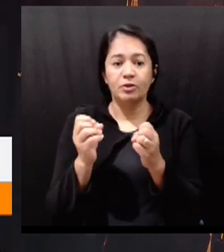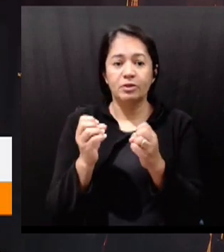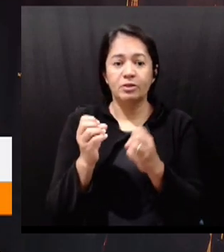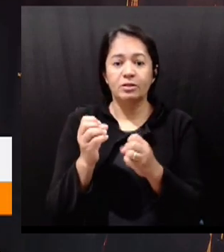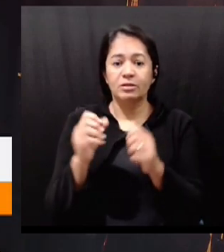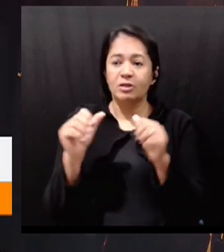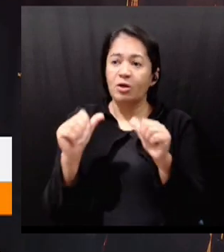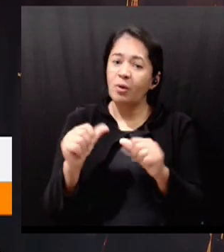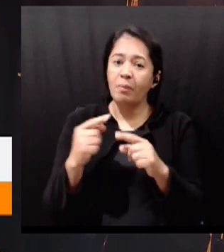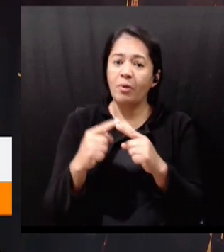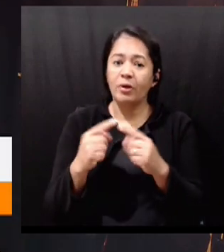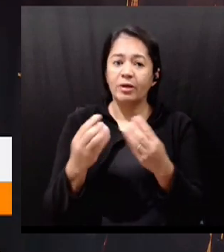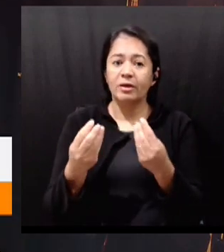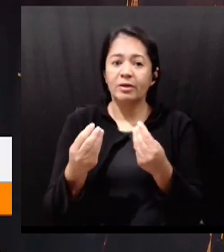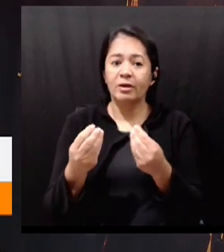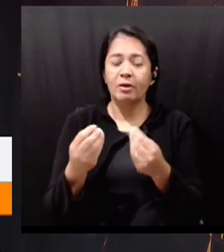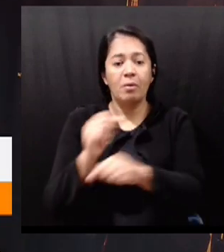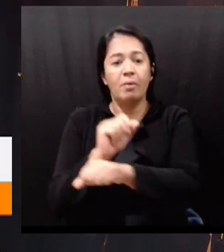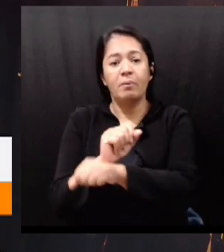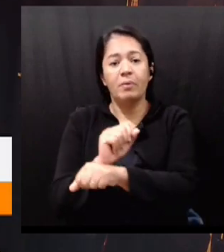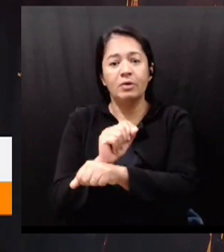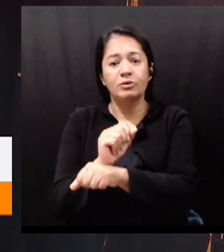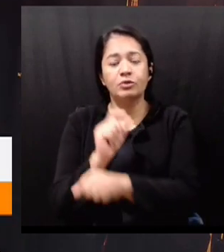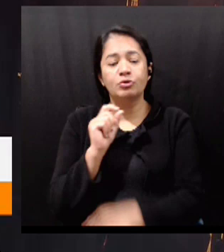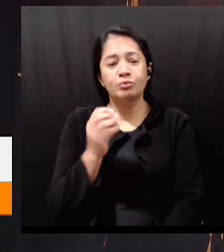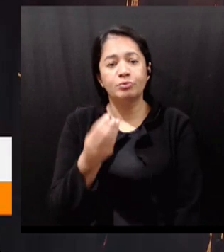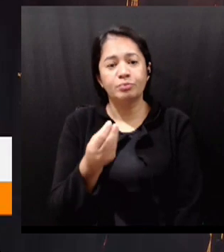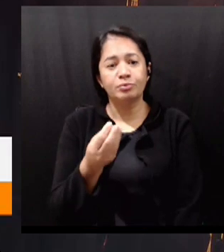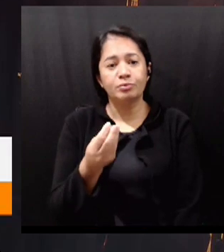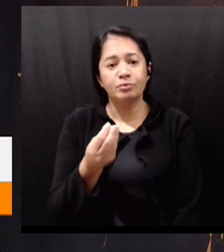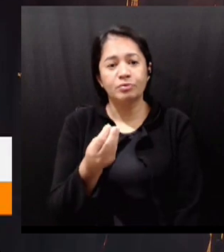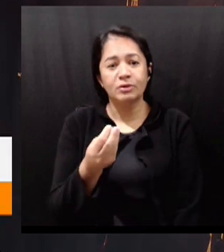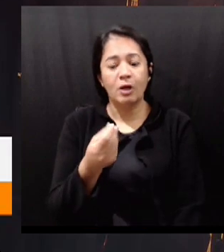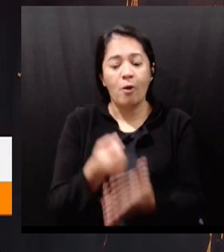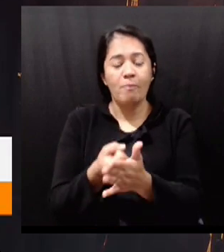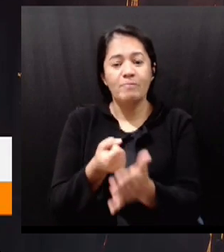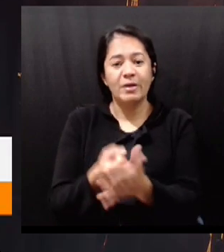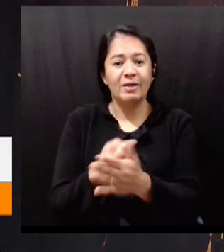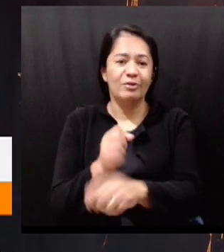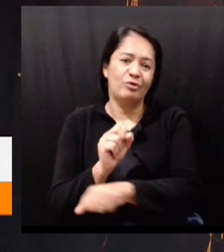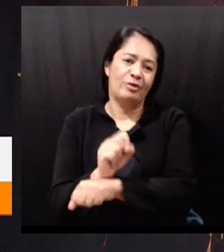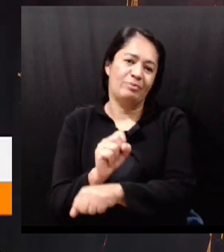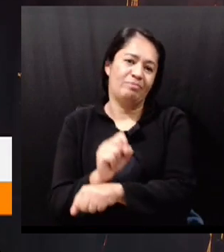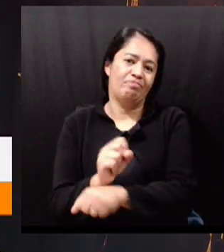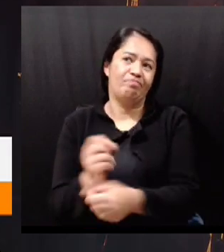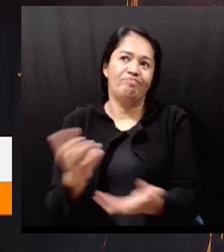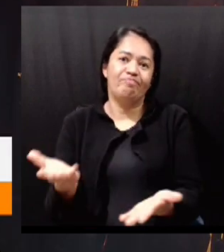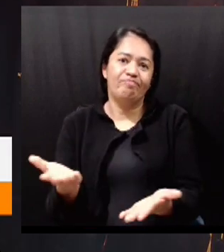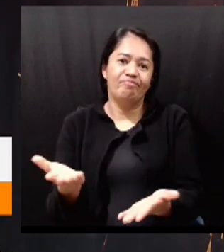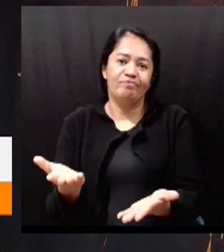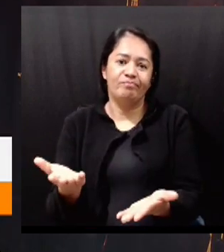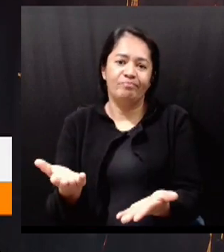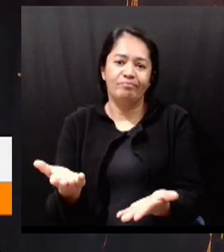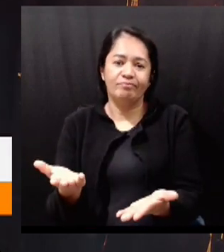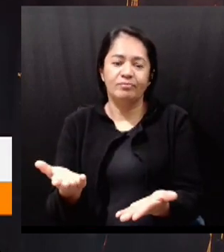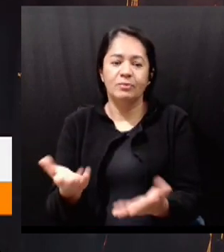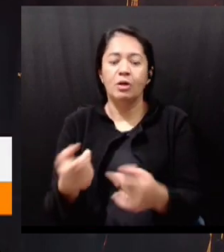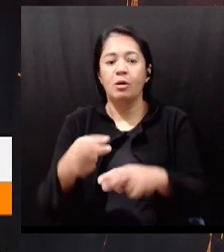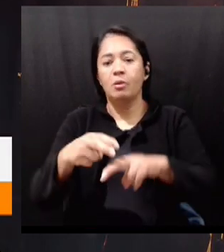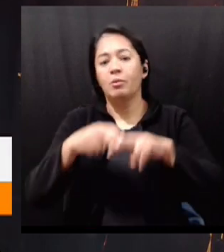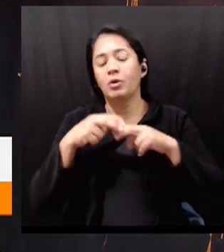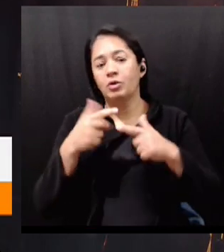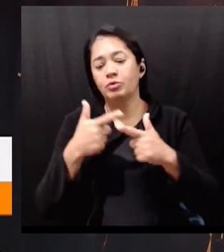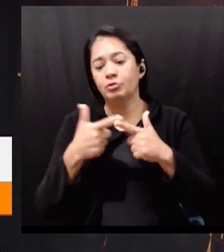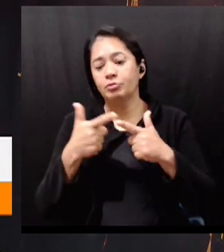uma pausa que ela seja obrigatória, né. Aí com o problema mental, porque